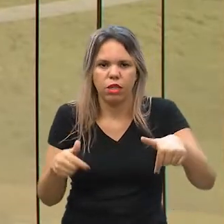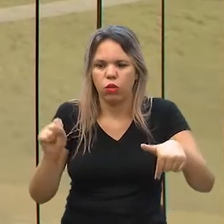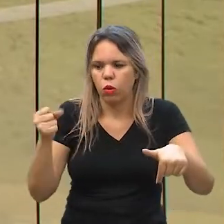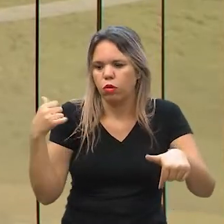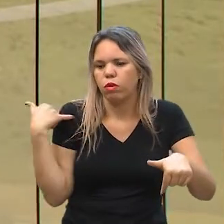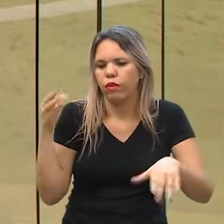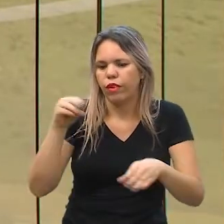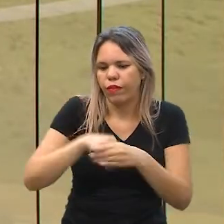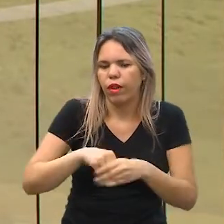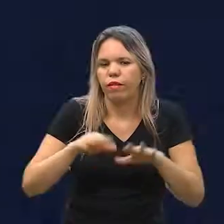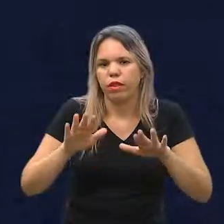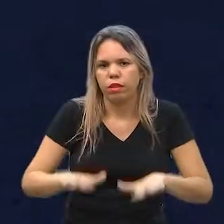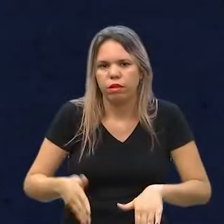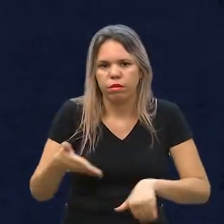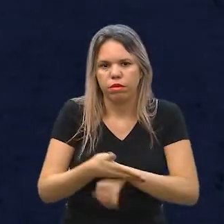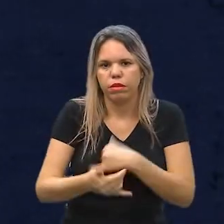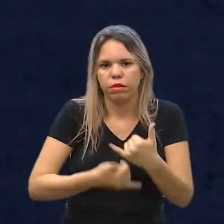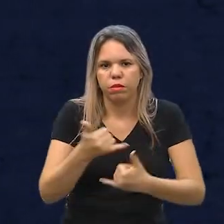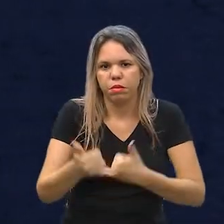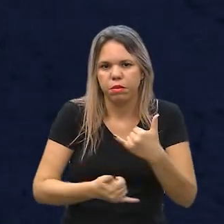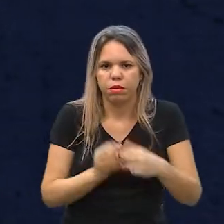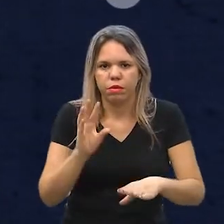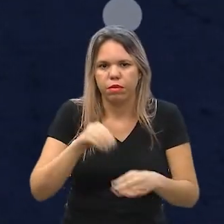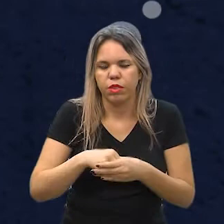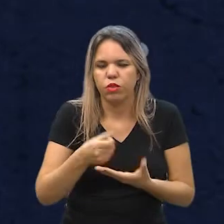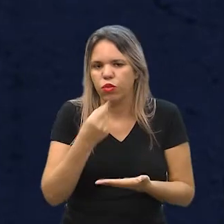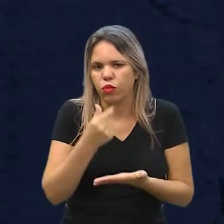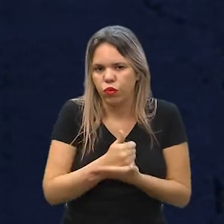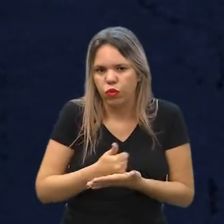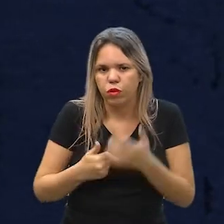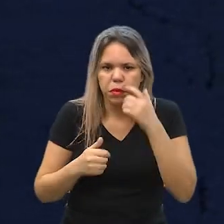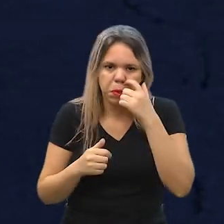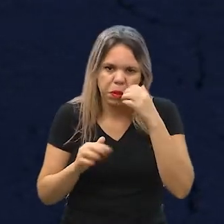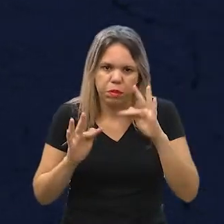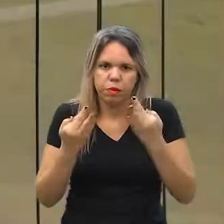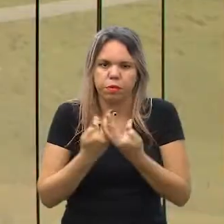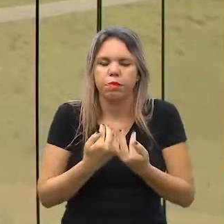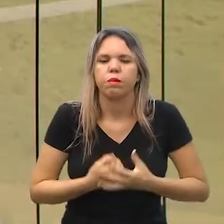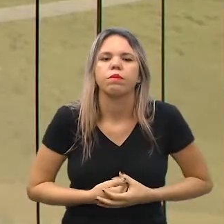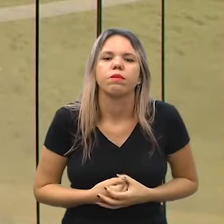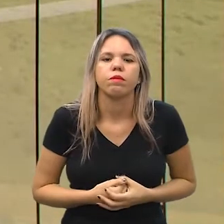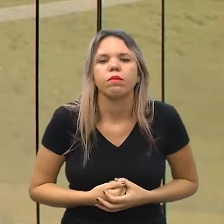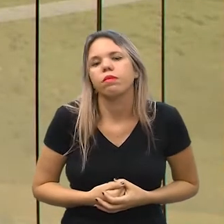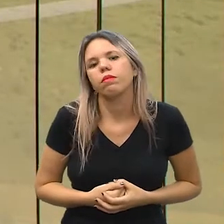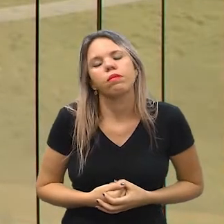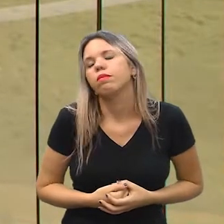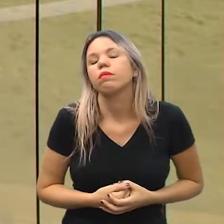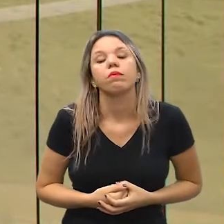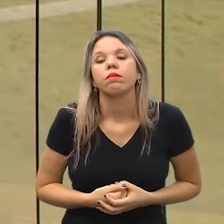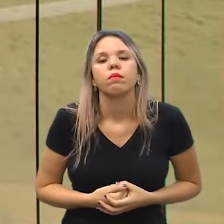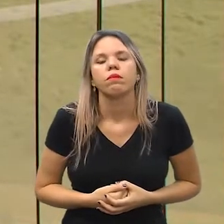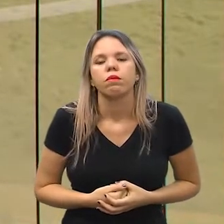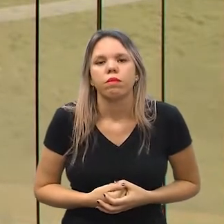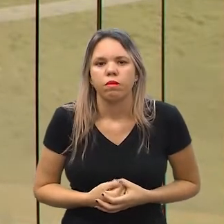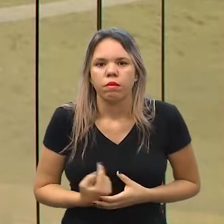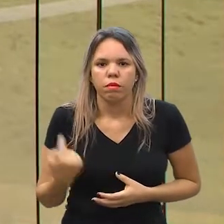já ficava dentro da farmácia, já brincava dentro da farmácia da minha família.